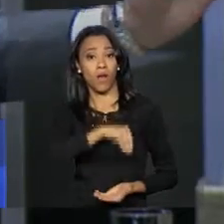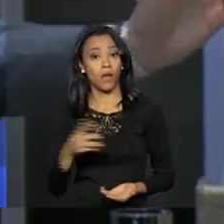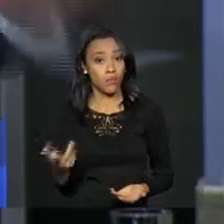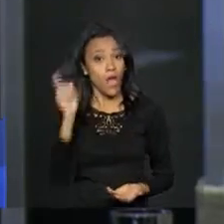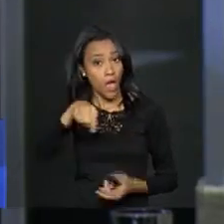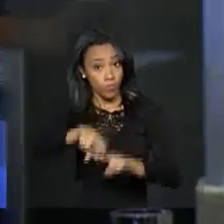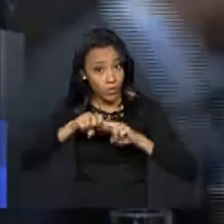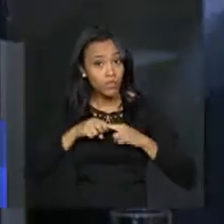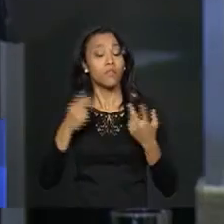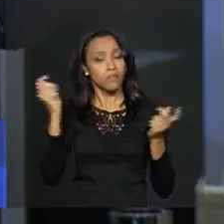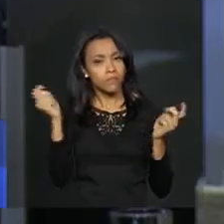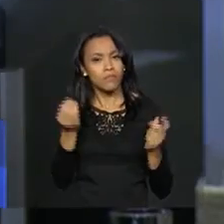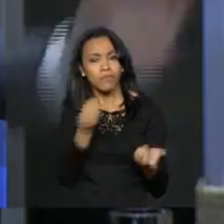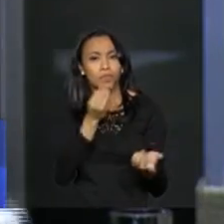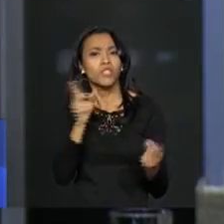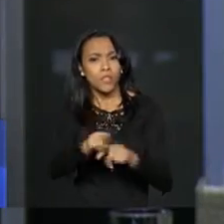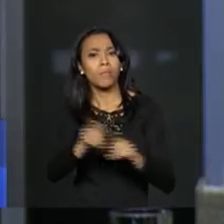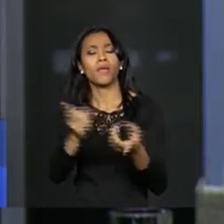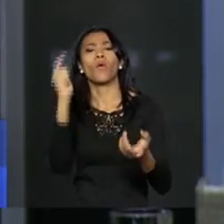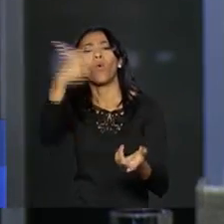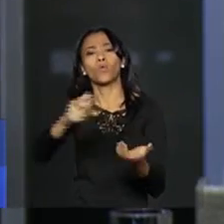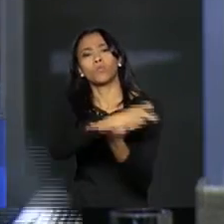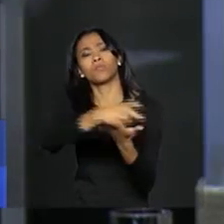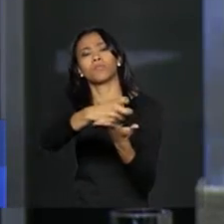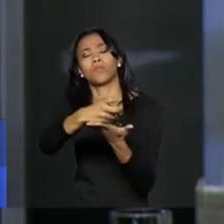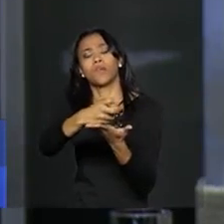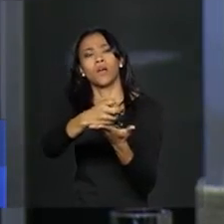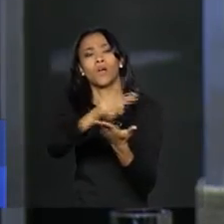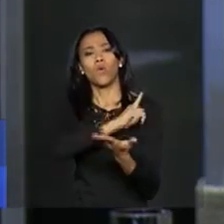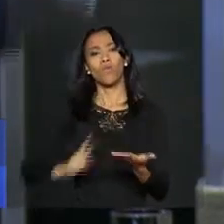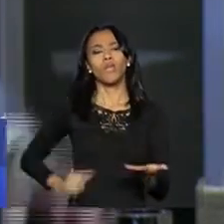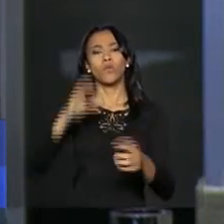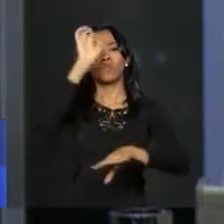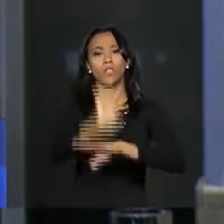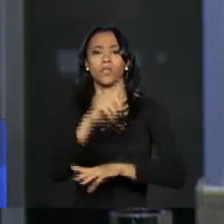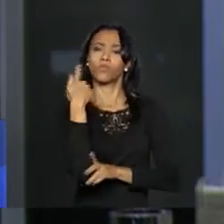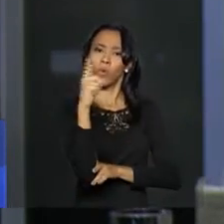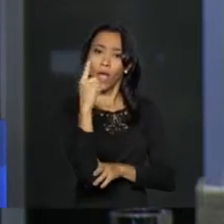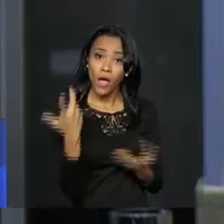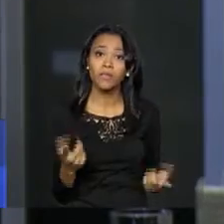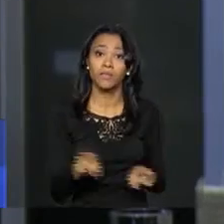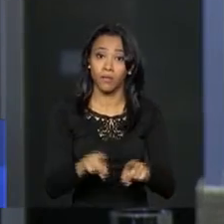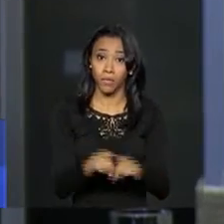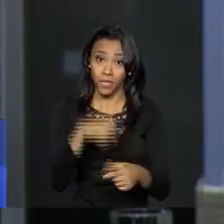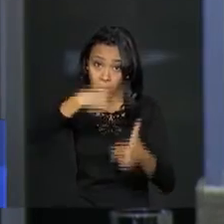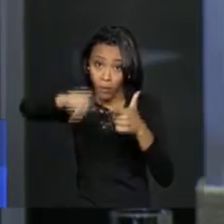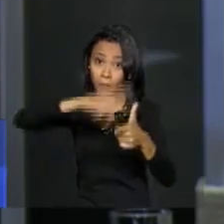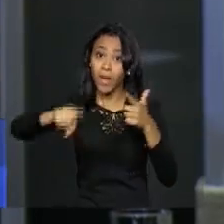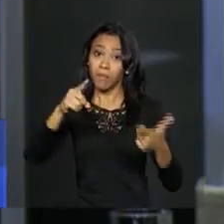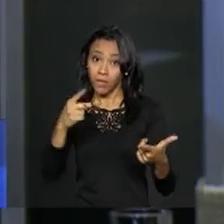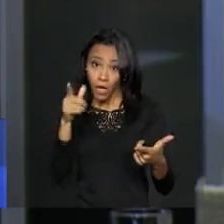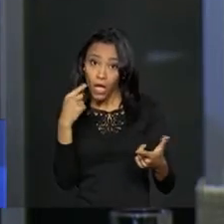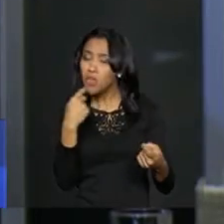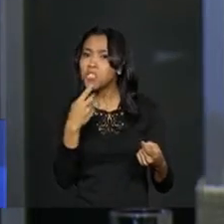caçar Daniel, governador do Goiás, denunciado até a tampa no escama do Cachoeira? Eu não